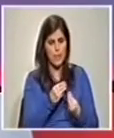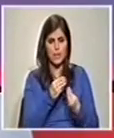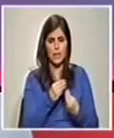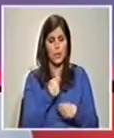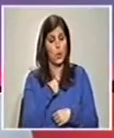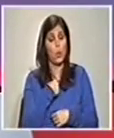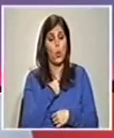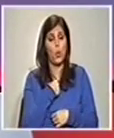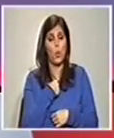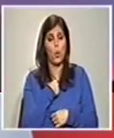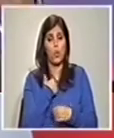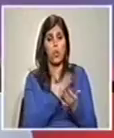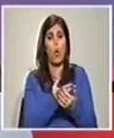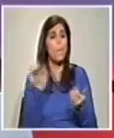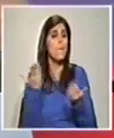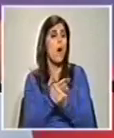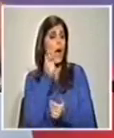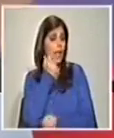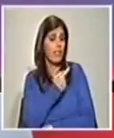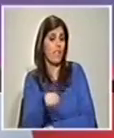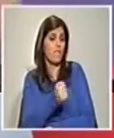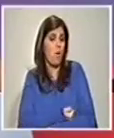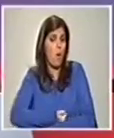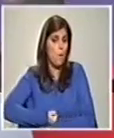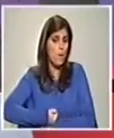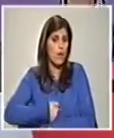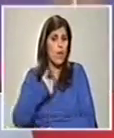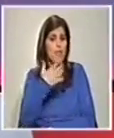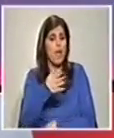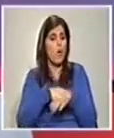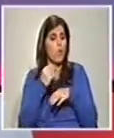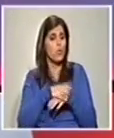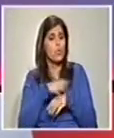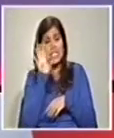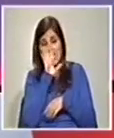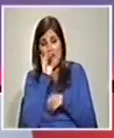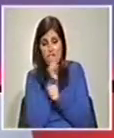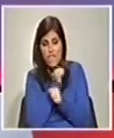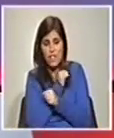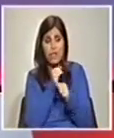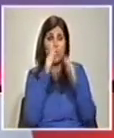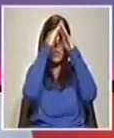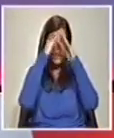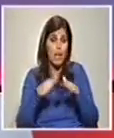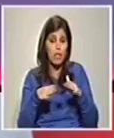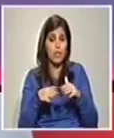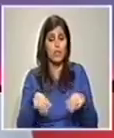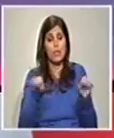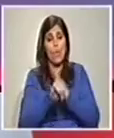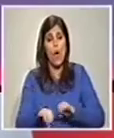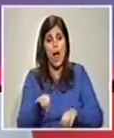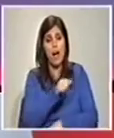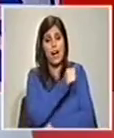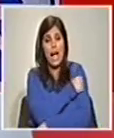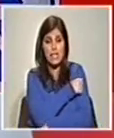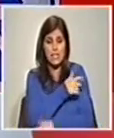estou a dar pão a quem tem fome, eu estou a dar cobertor a quem tem frio, eu estou a pôr um teto onde não há casa. E essa muitas vezes é uma primeira